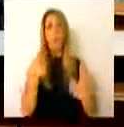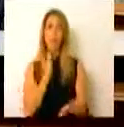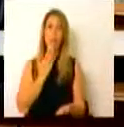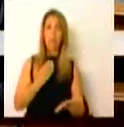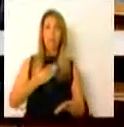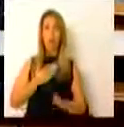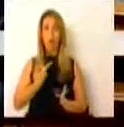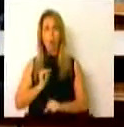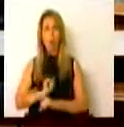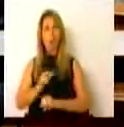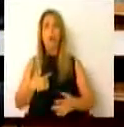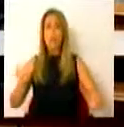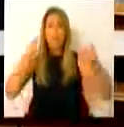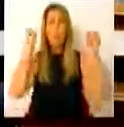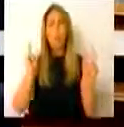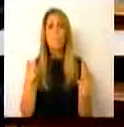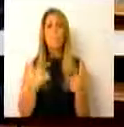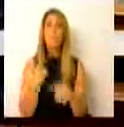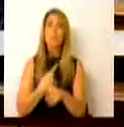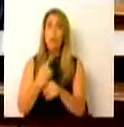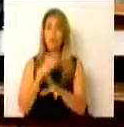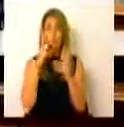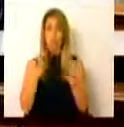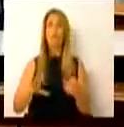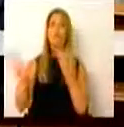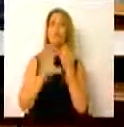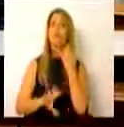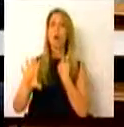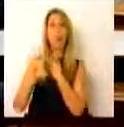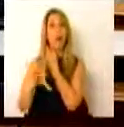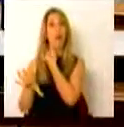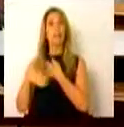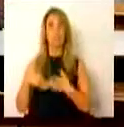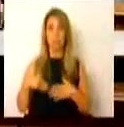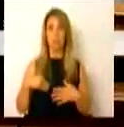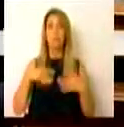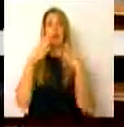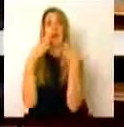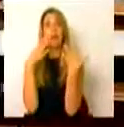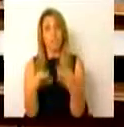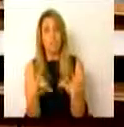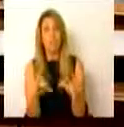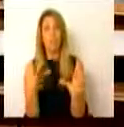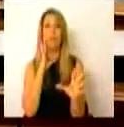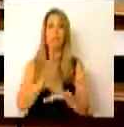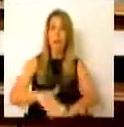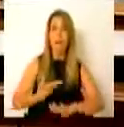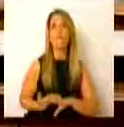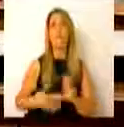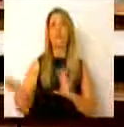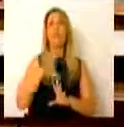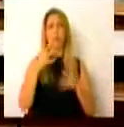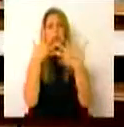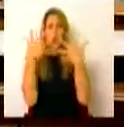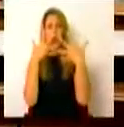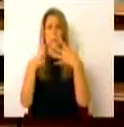e encontrar pontos para termos uma reforma que seja aceita e compreendida e que simplifique ao mesmo tempo que reforça os mecanismos da transparência. Mas